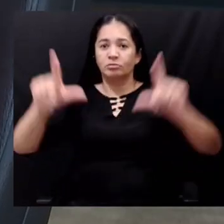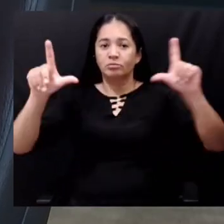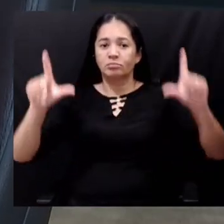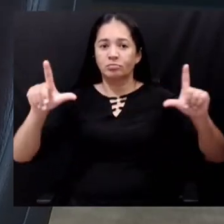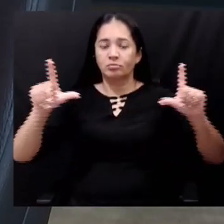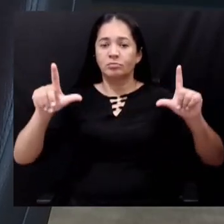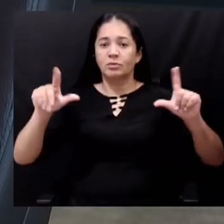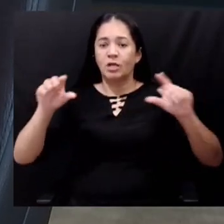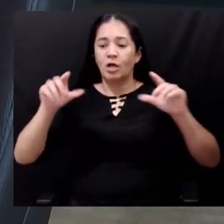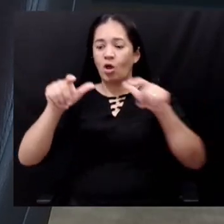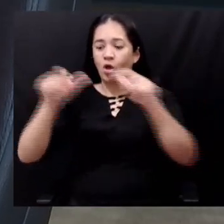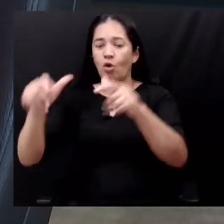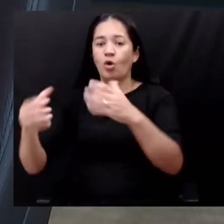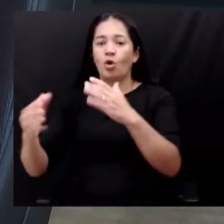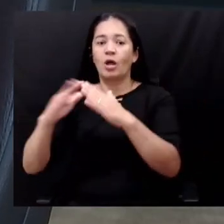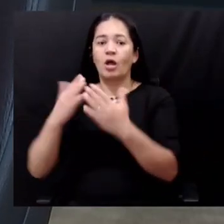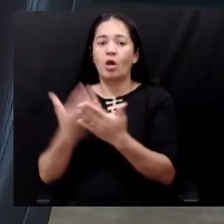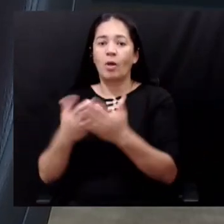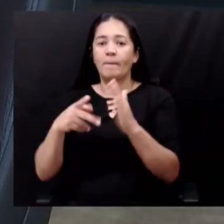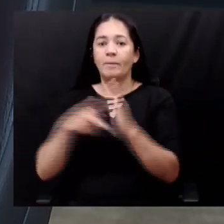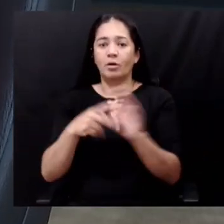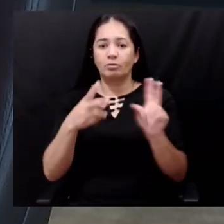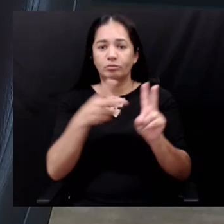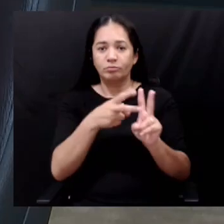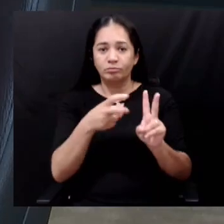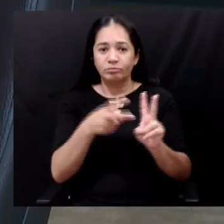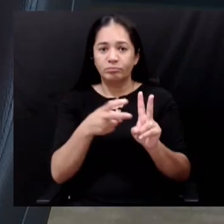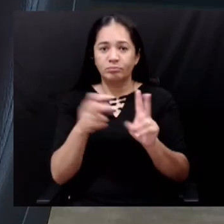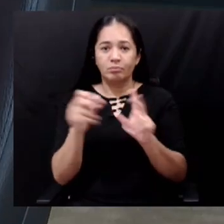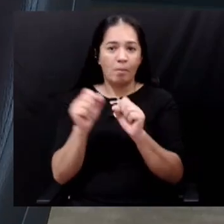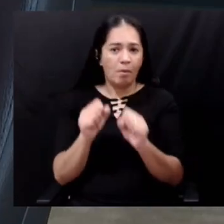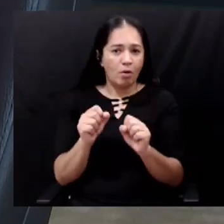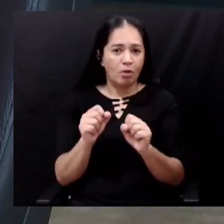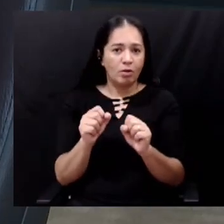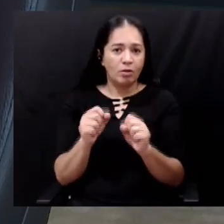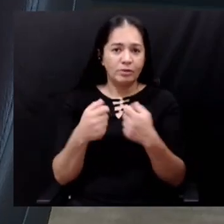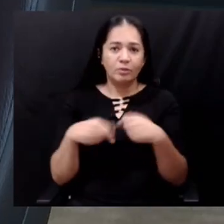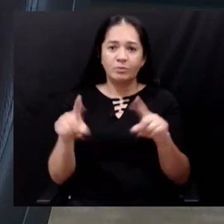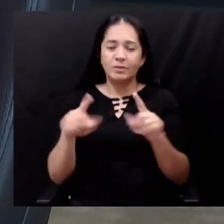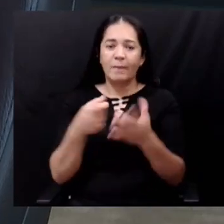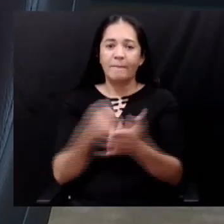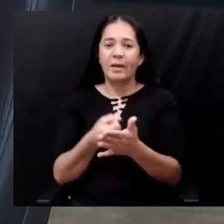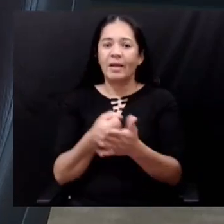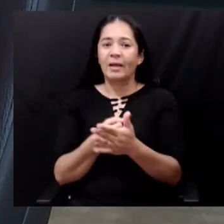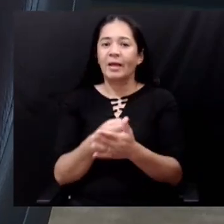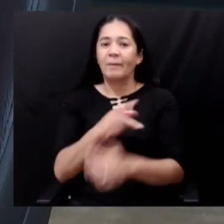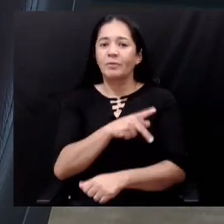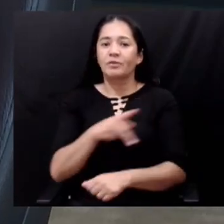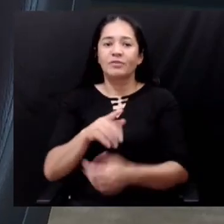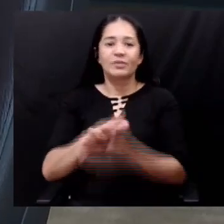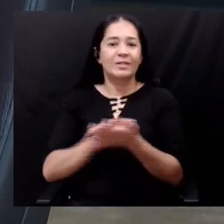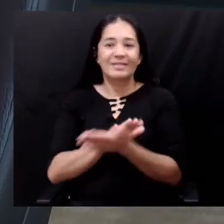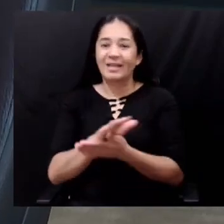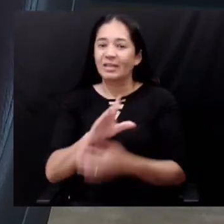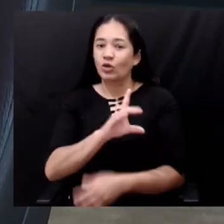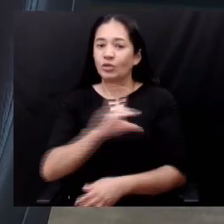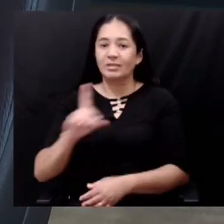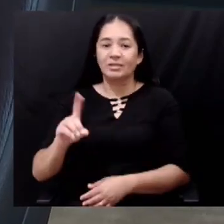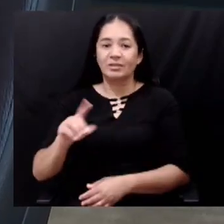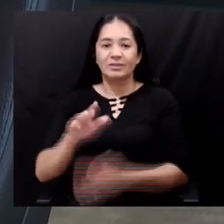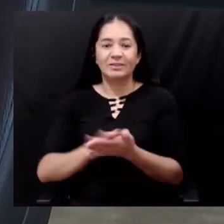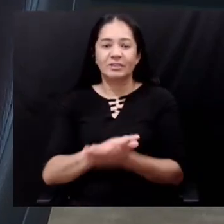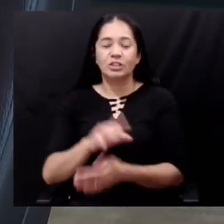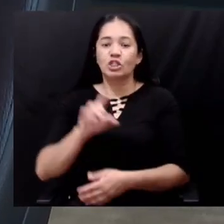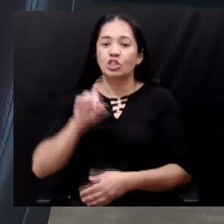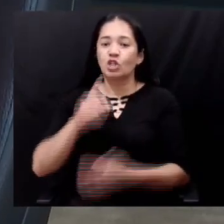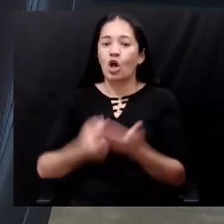escolas indígenas e nos quilombos. Não precisa pagar nenhum professor, nenhuma coordenação. É só comprar material. E